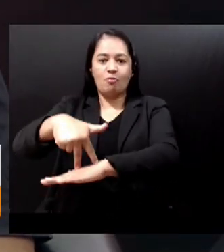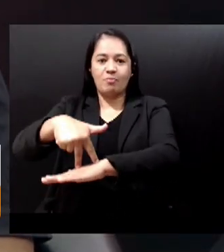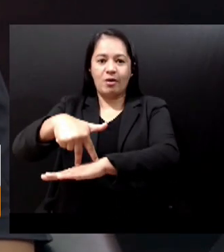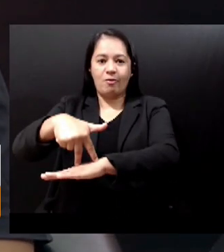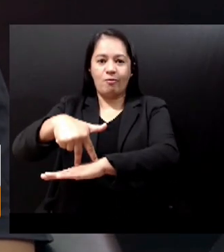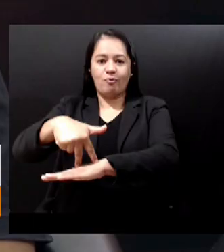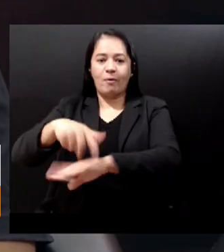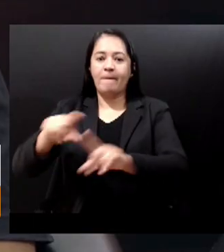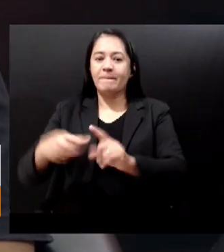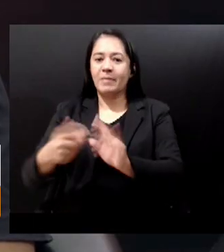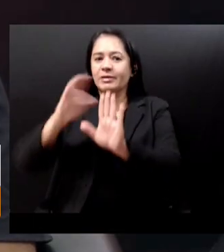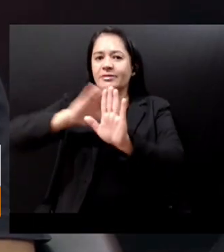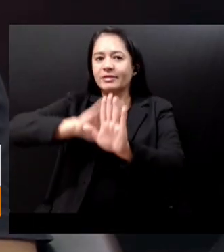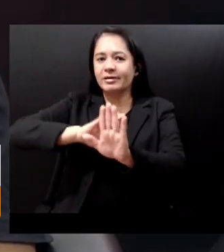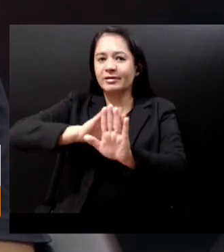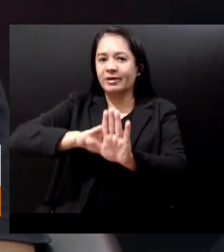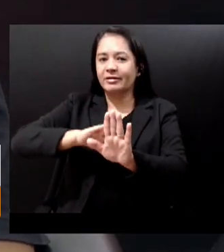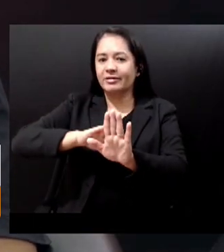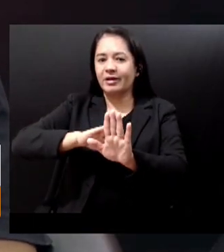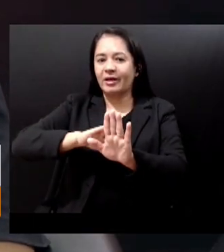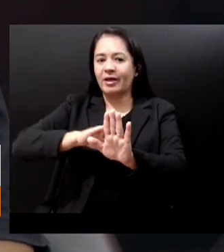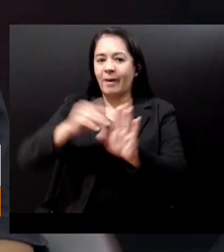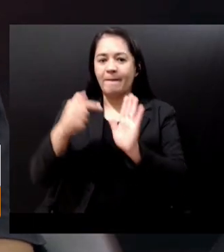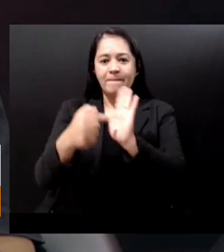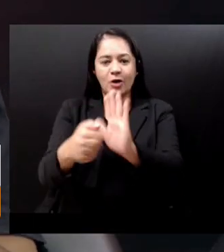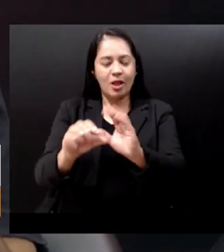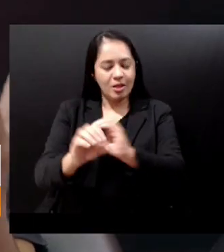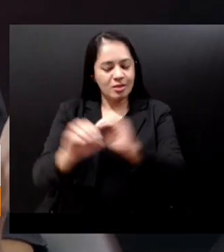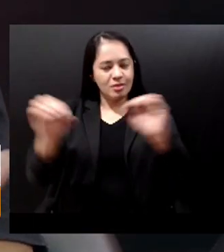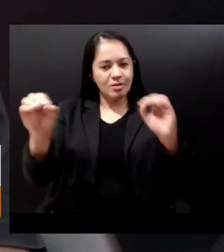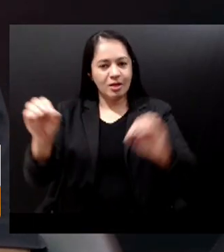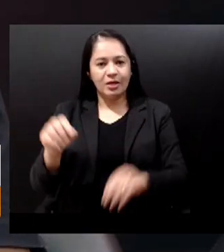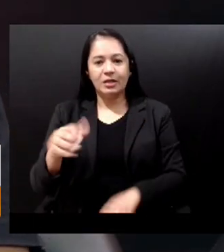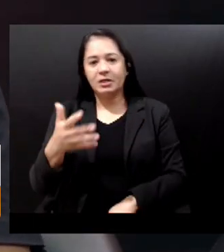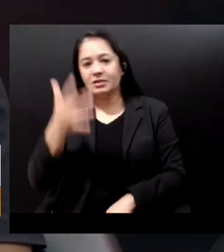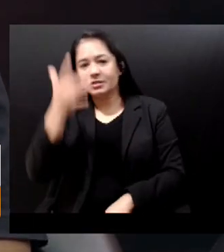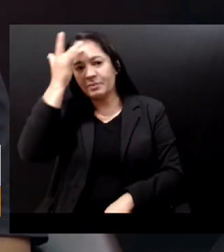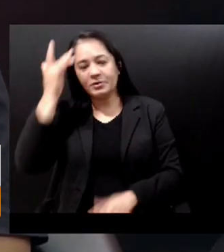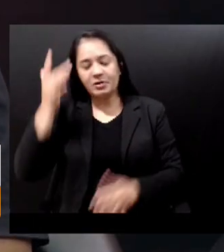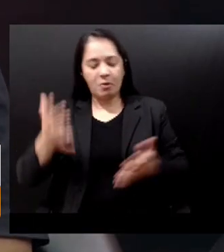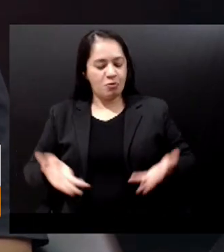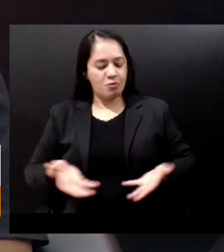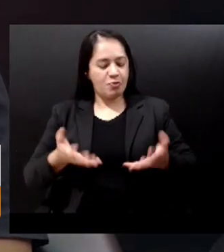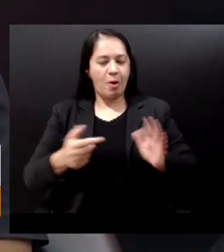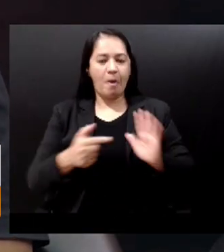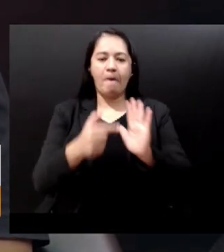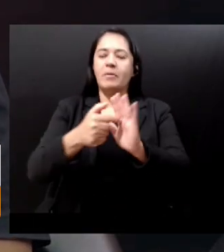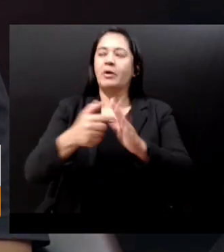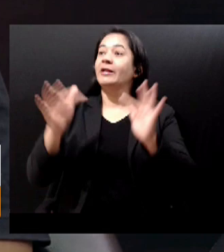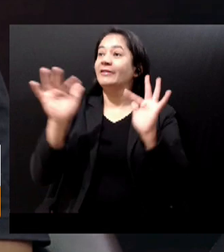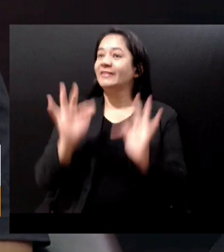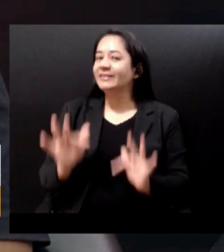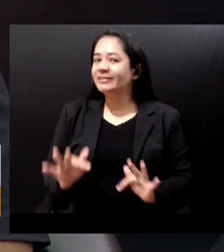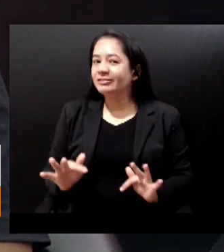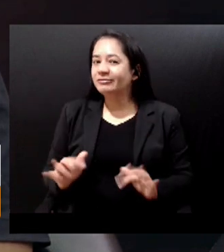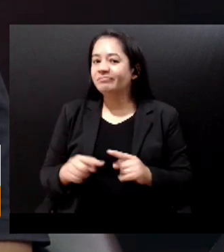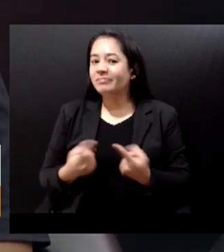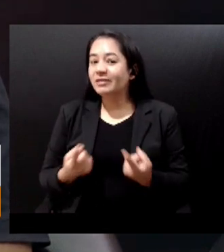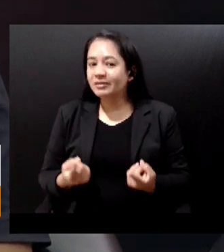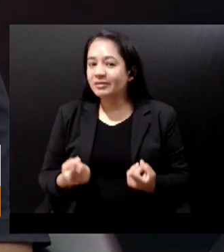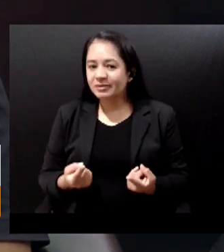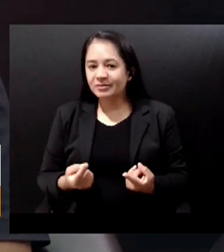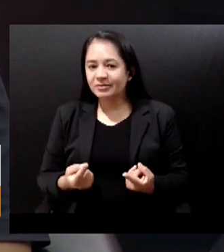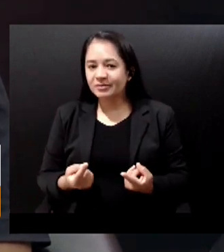vê uma pessoa falando, mostrando uma motivação, uma alegria, uma felicidade, e aí nem sempre aquilo que está